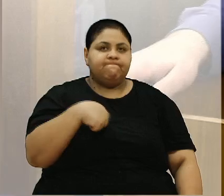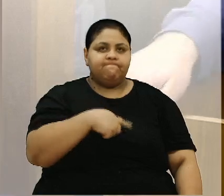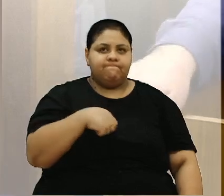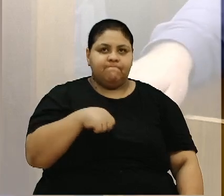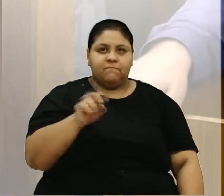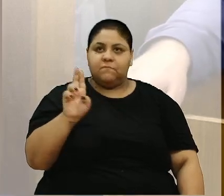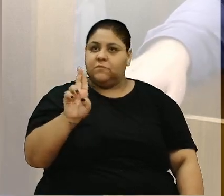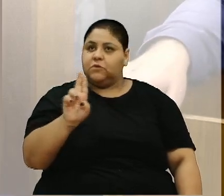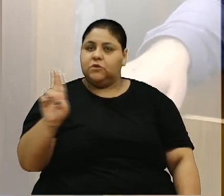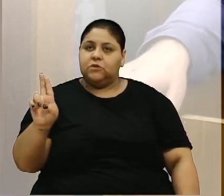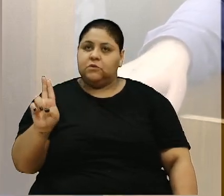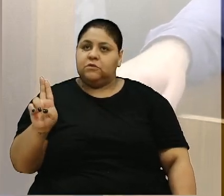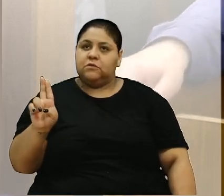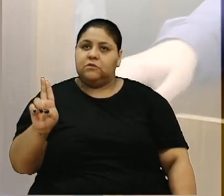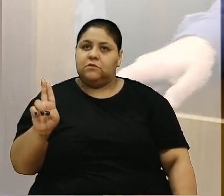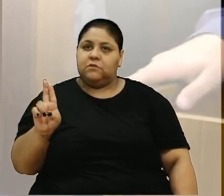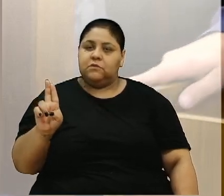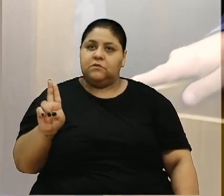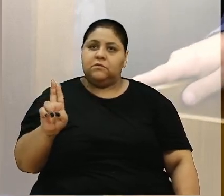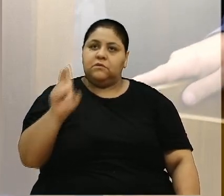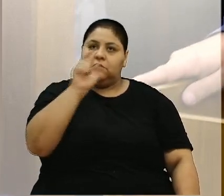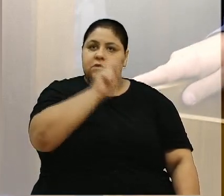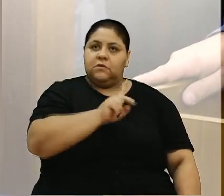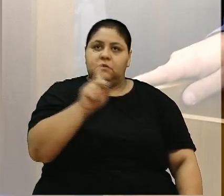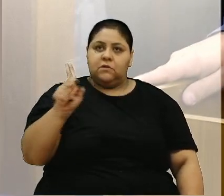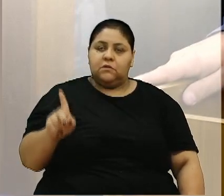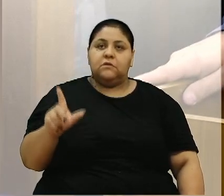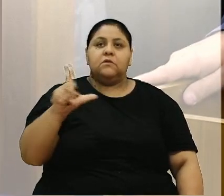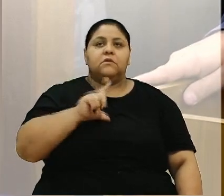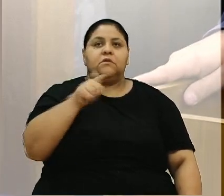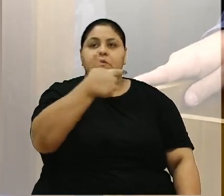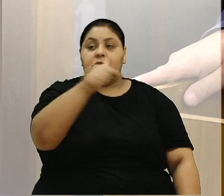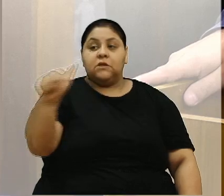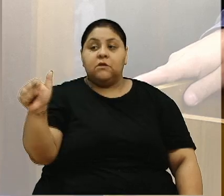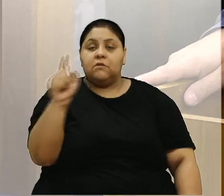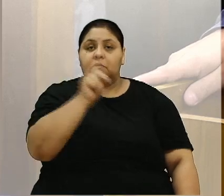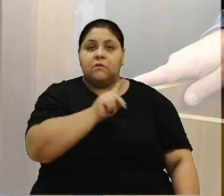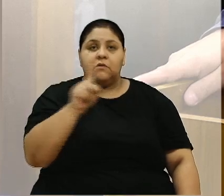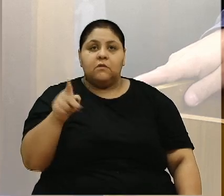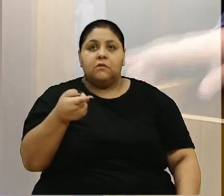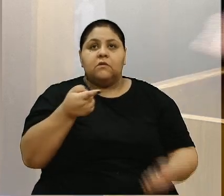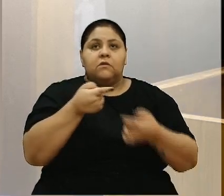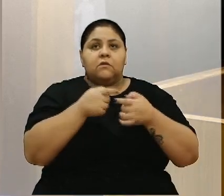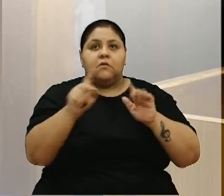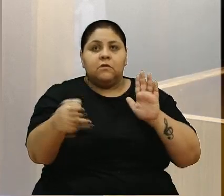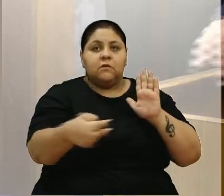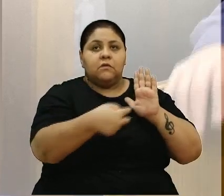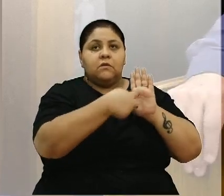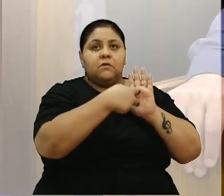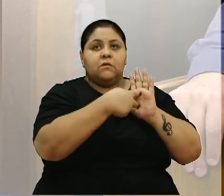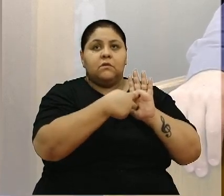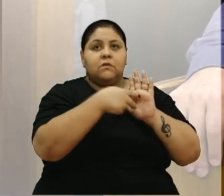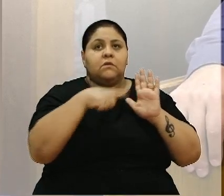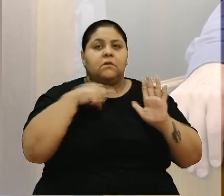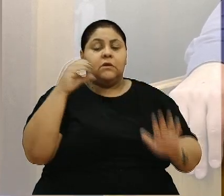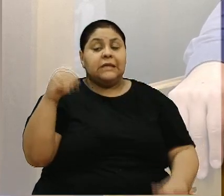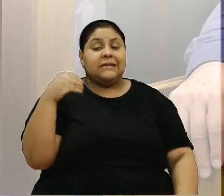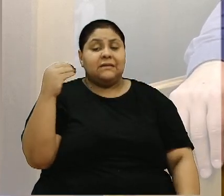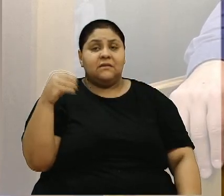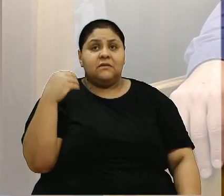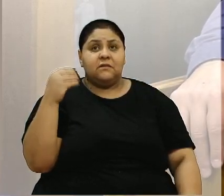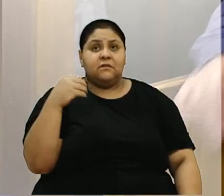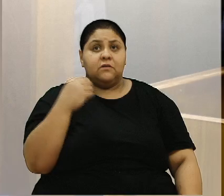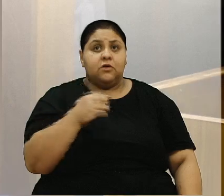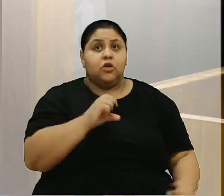nome ele coloca aqui o título de professor. Temos outros professores, mas me chama a atenção o vereador Zanquim que tem essa experiência no